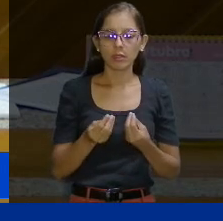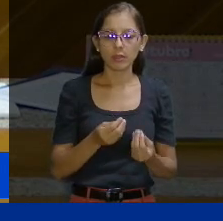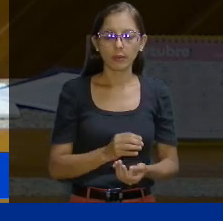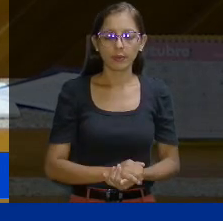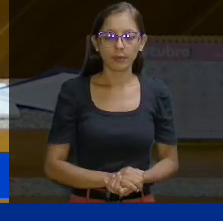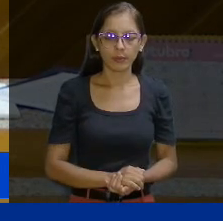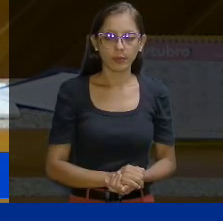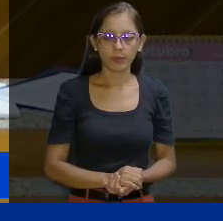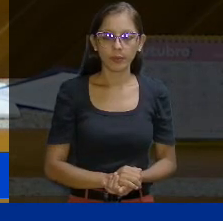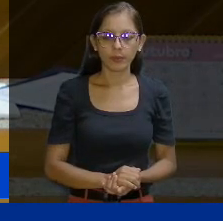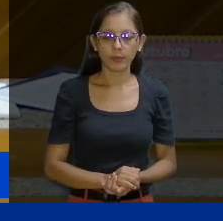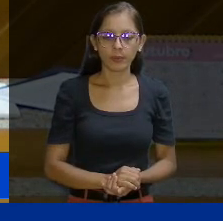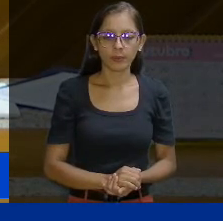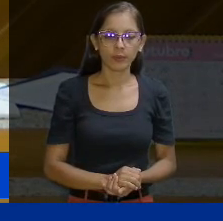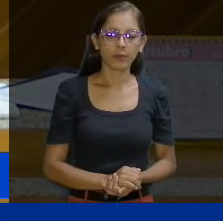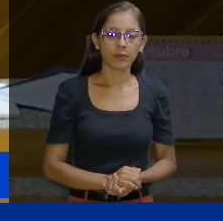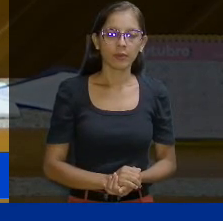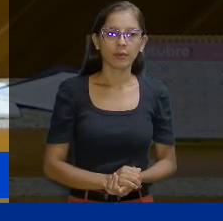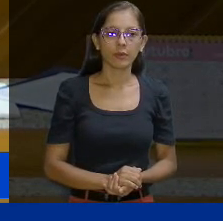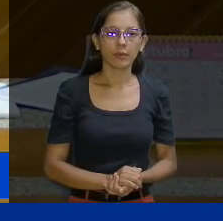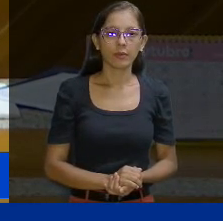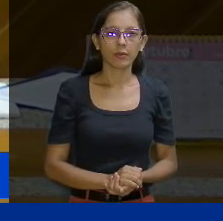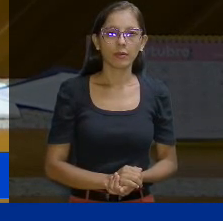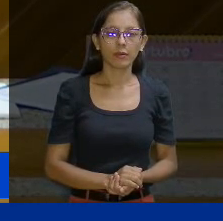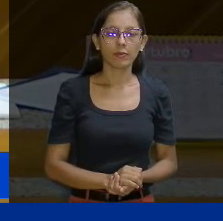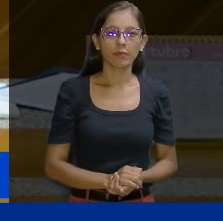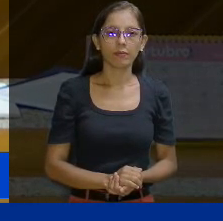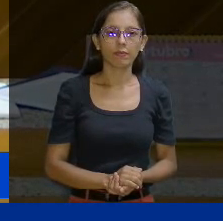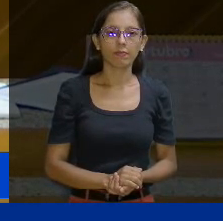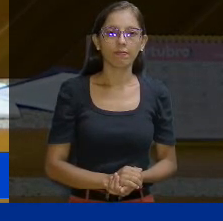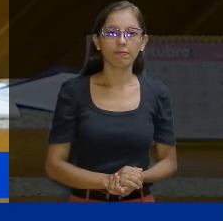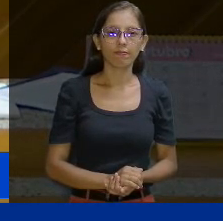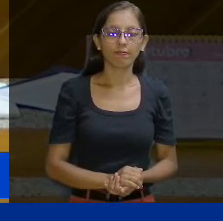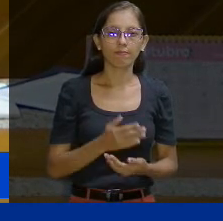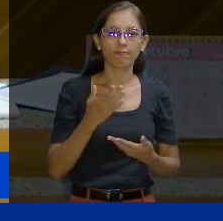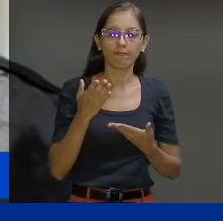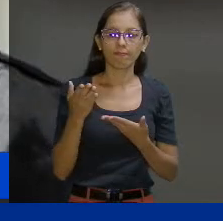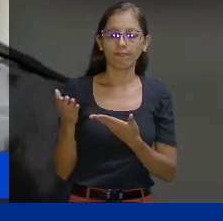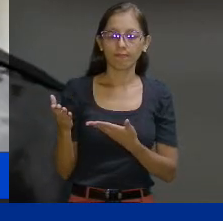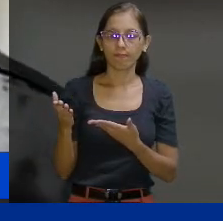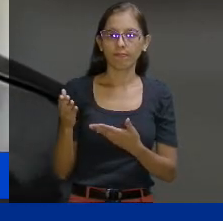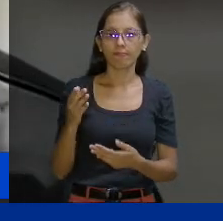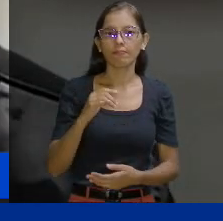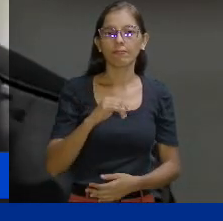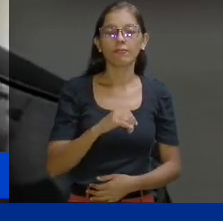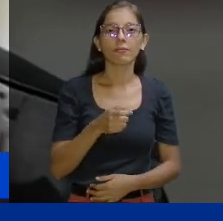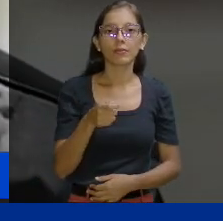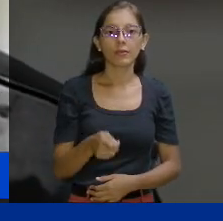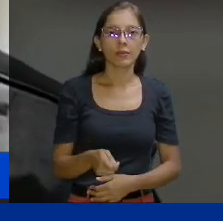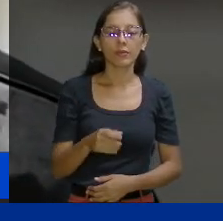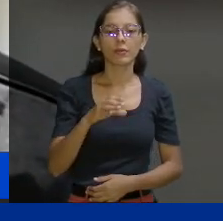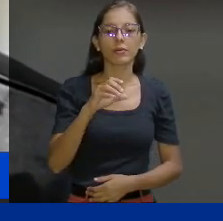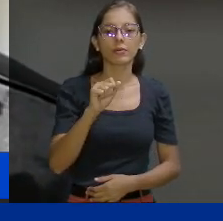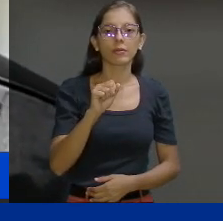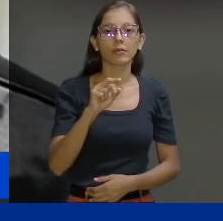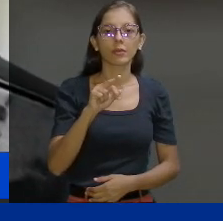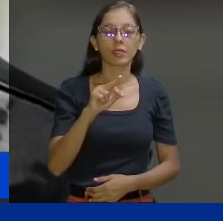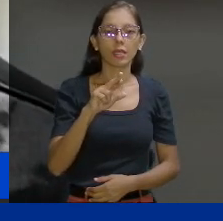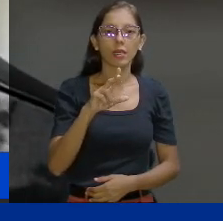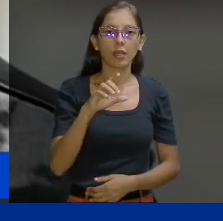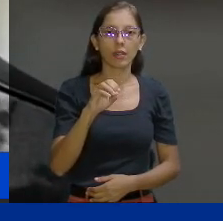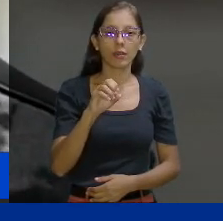fazer. Eu passo, então, a palavra ao juiz Carlos Torque. Obrigado, senhor presidente.